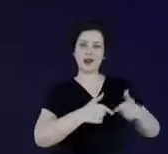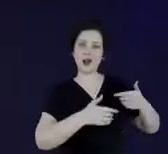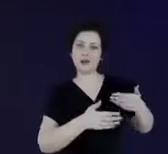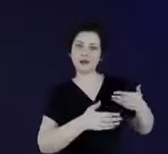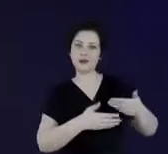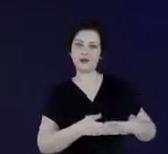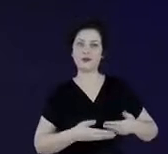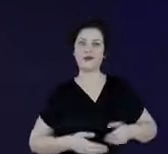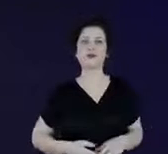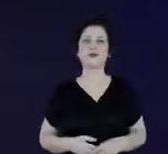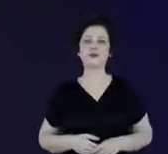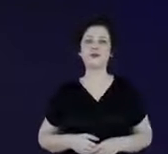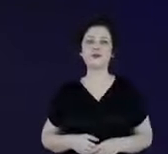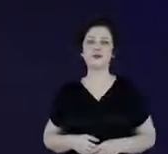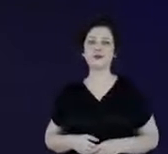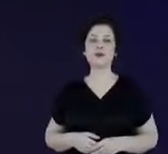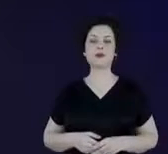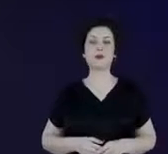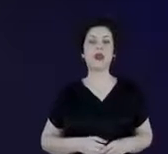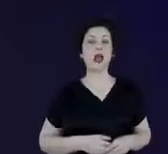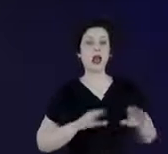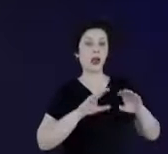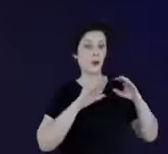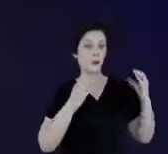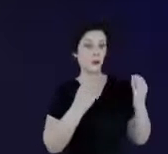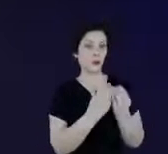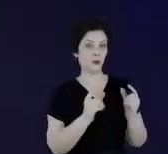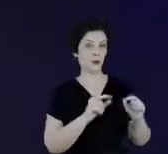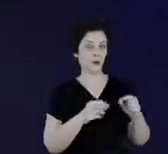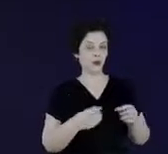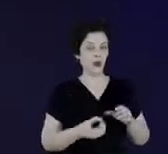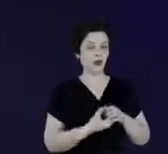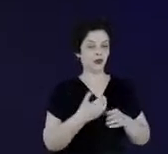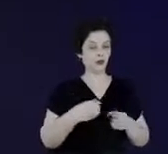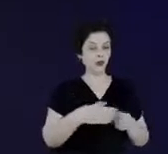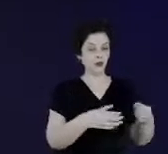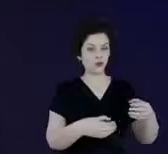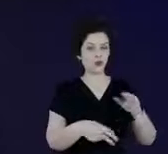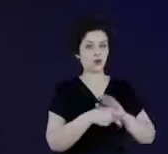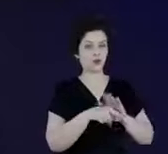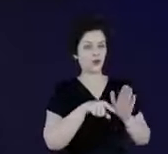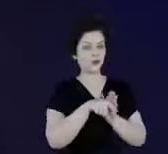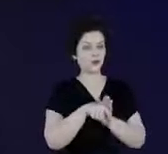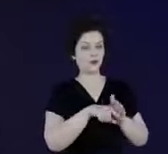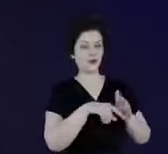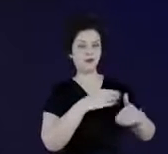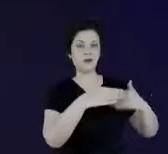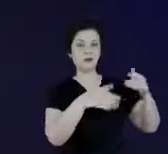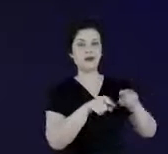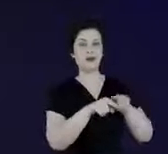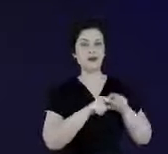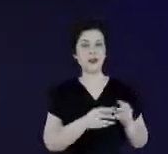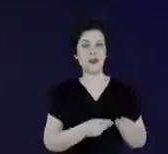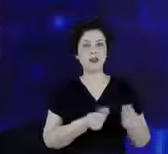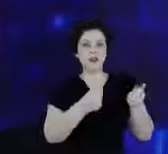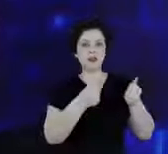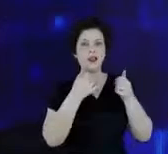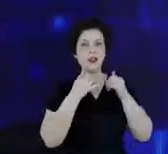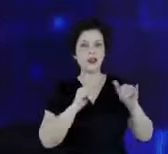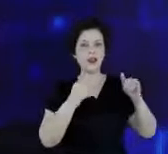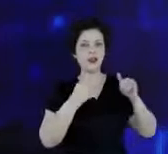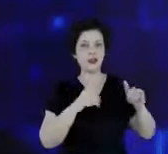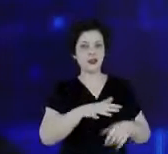a a gente tá no Congresso de inovação né de pesquisa em desenvolvimento e eficiência energética do setor